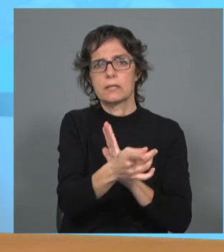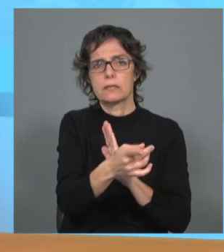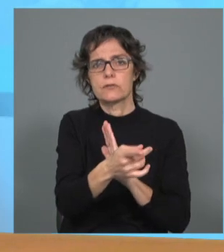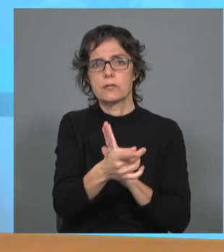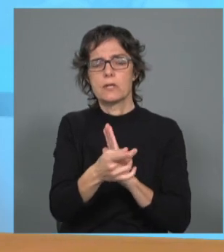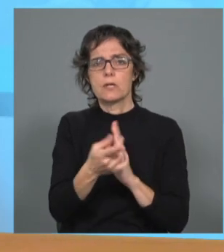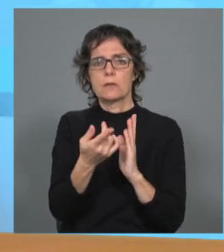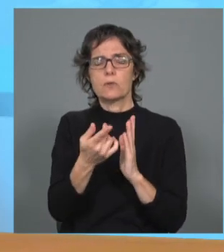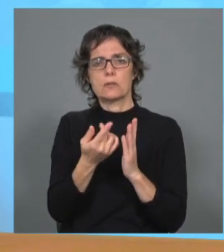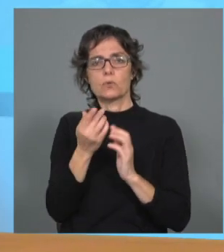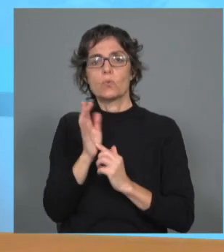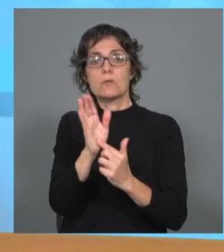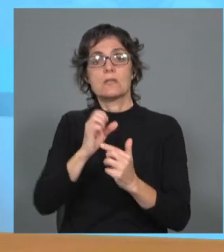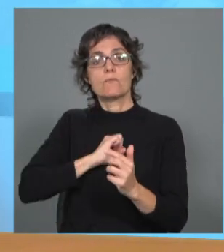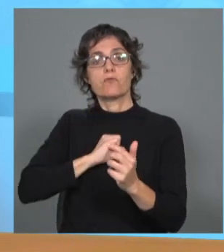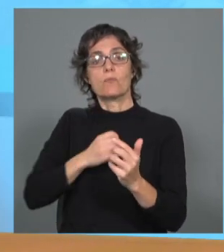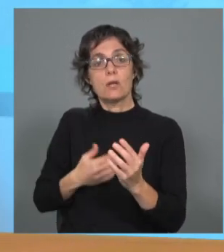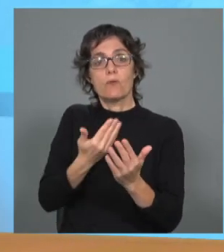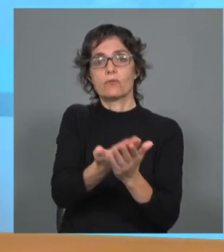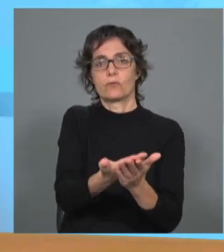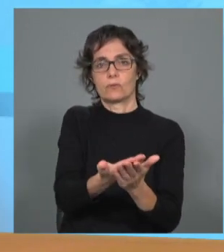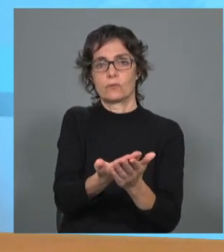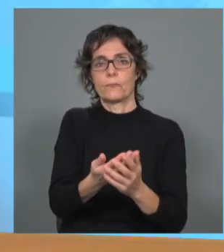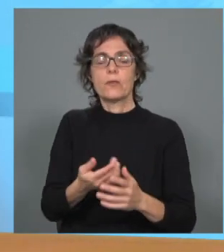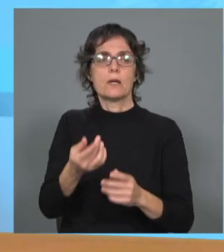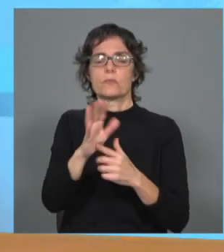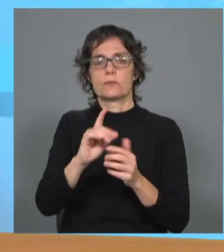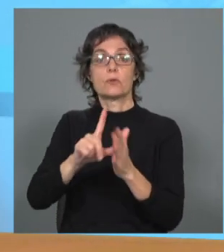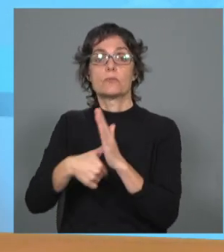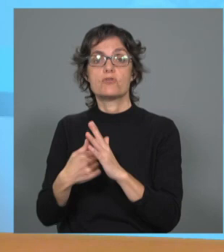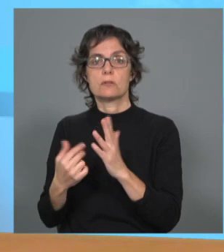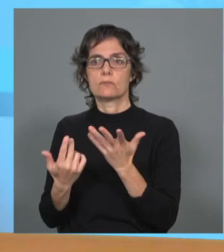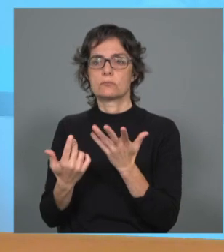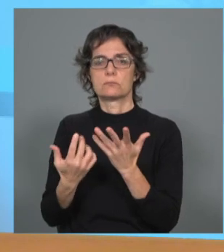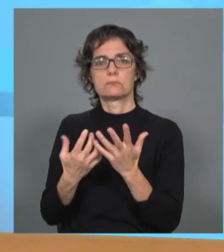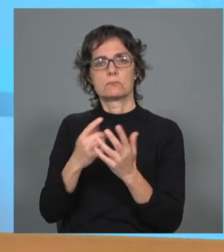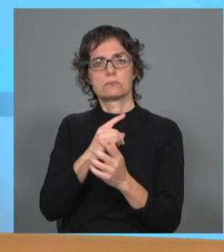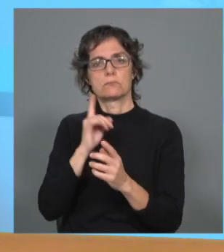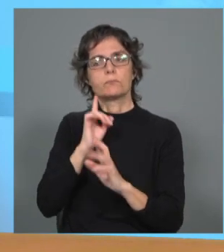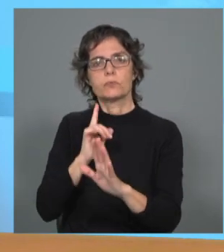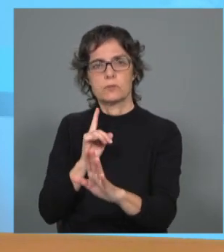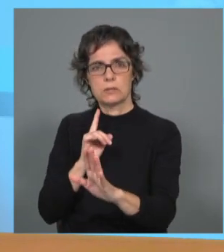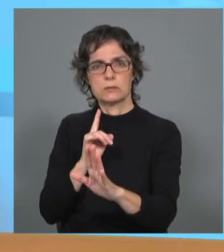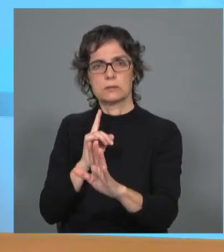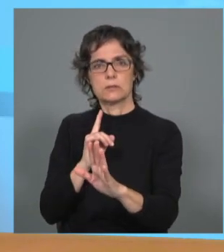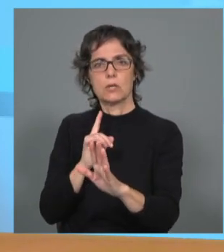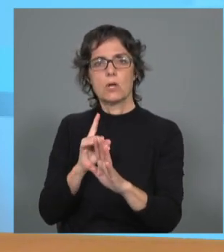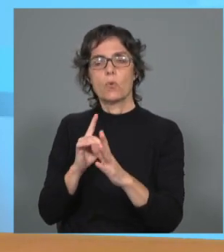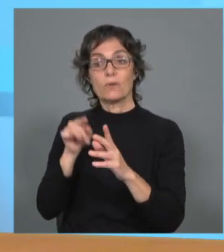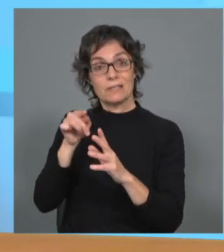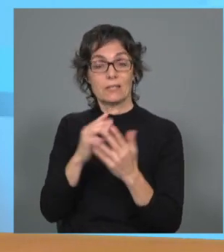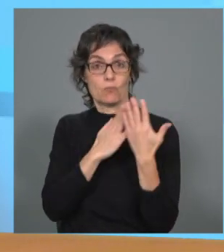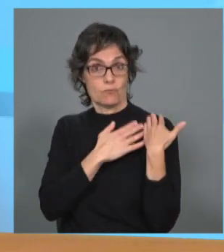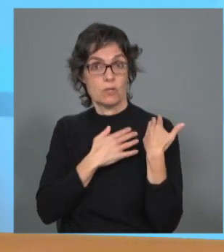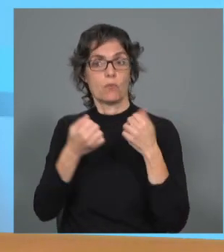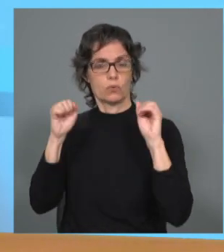contudo, quando falamos em projetos estruturantes, em que de facto é preciso alguma responsabilidade,